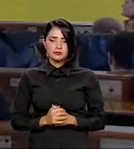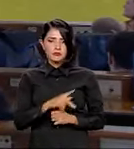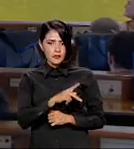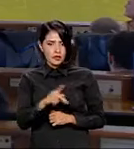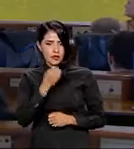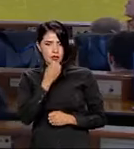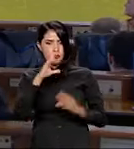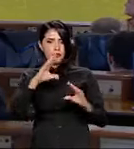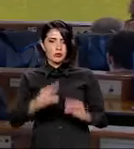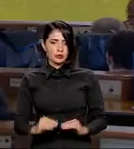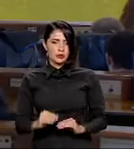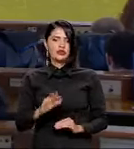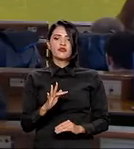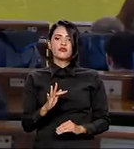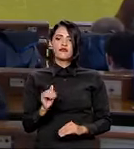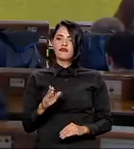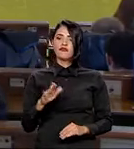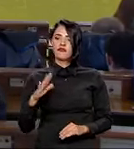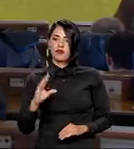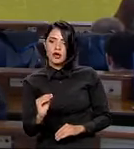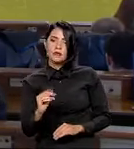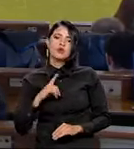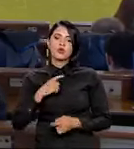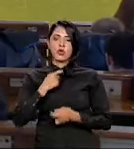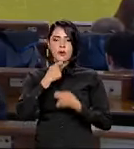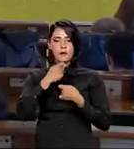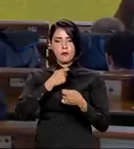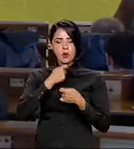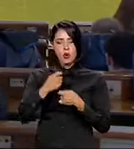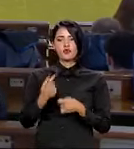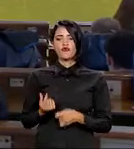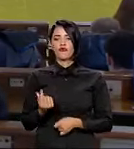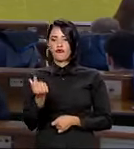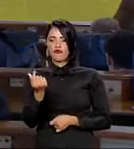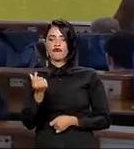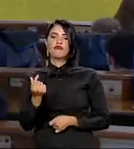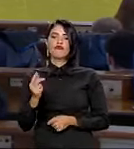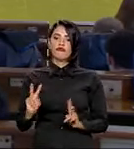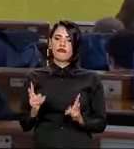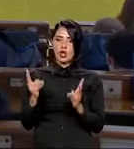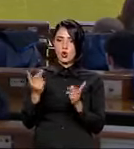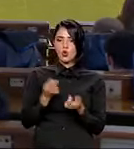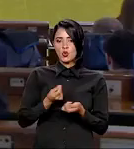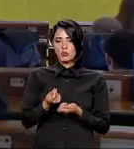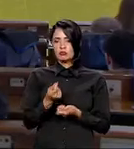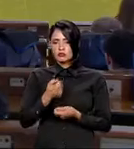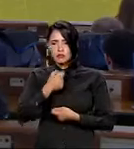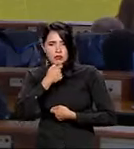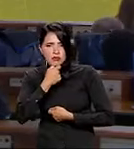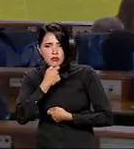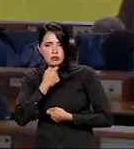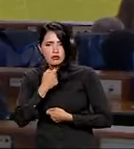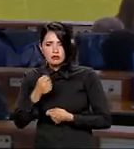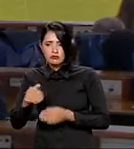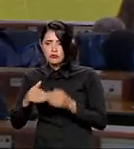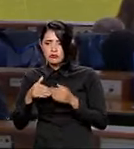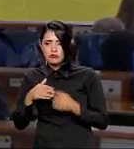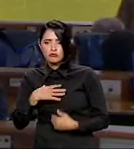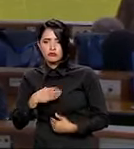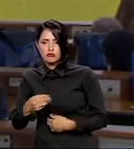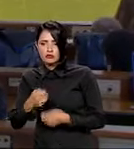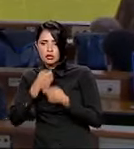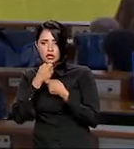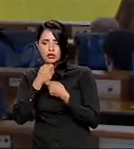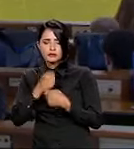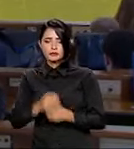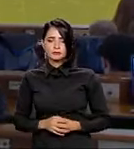Presidente, boa noite. Fábio Murakawa, sou repórter do Valor Econômico. É mais perto para falar, meu filho. Vamos